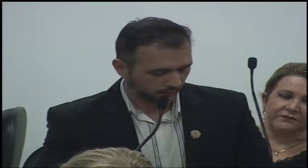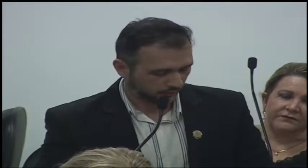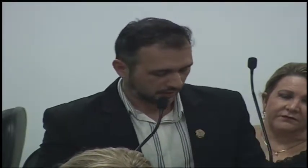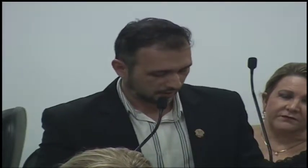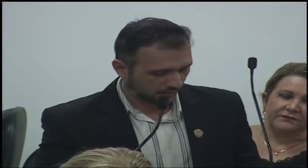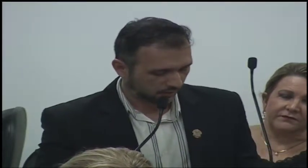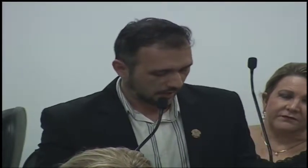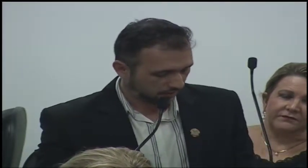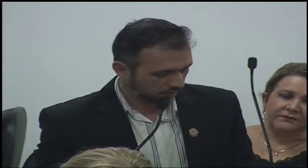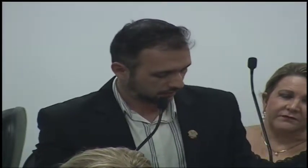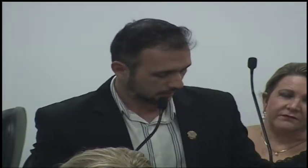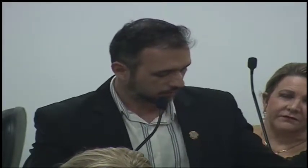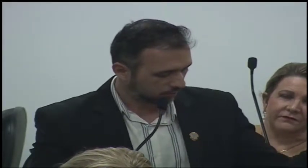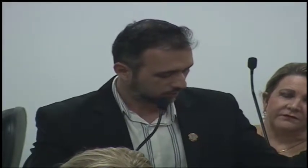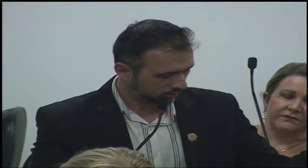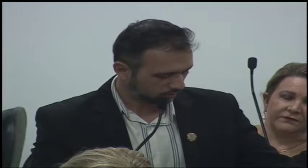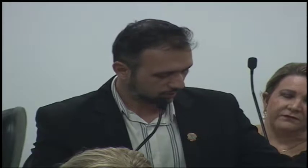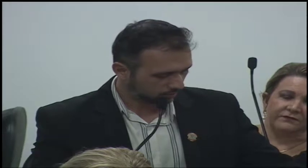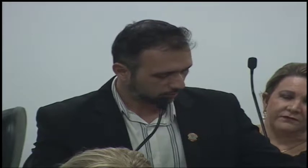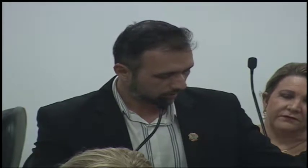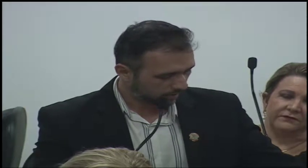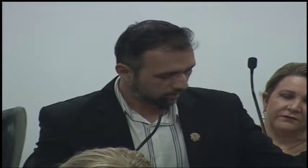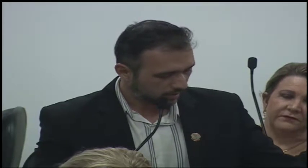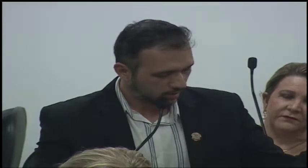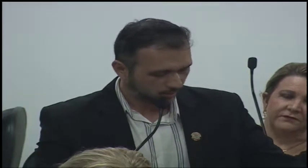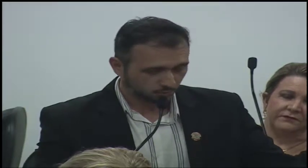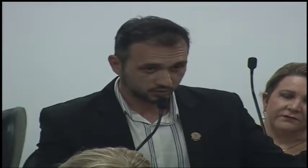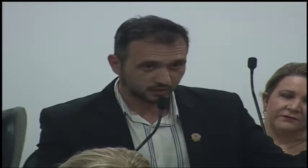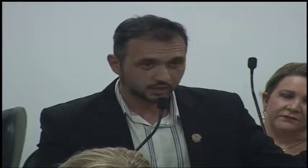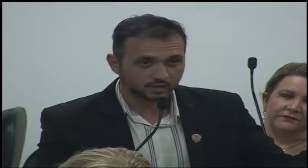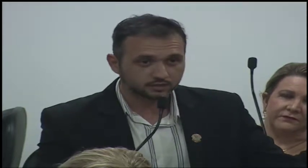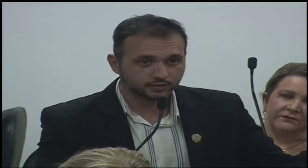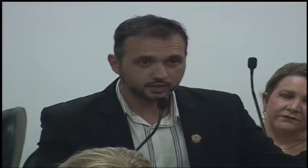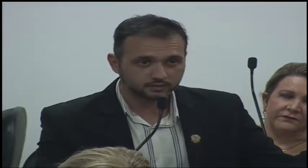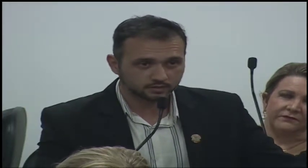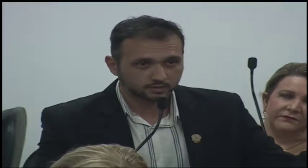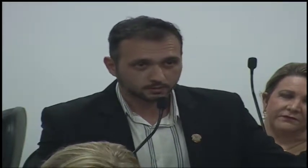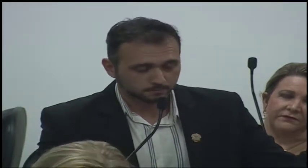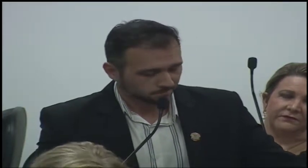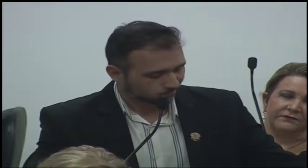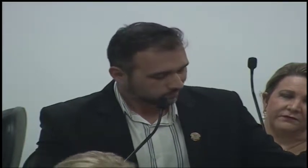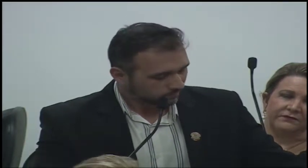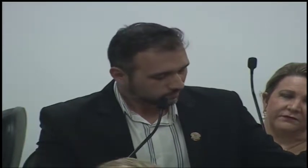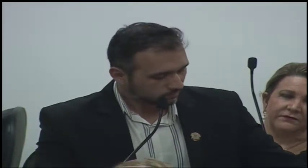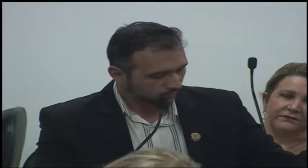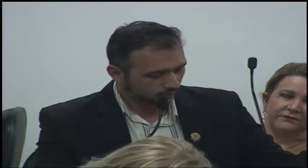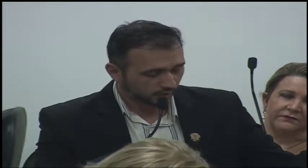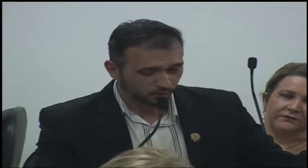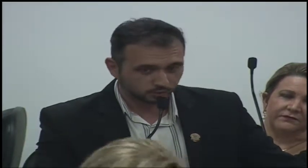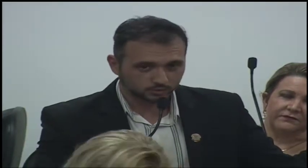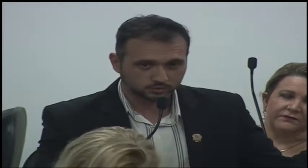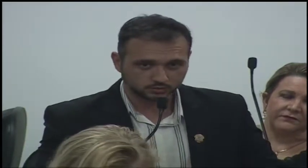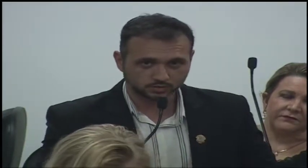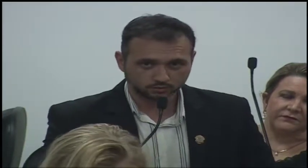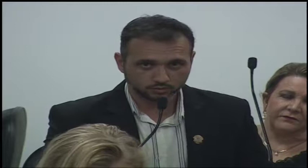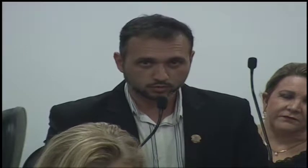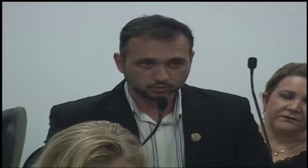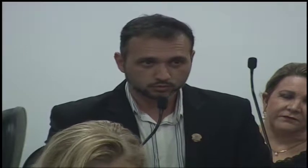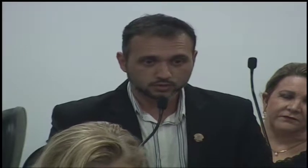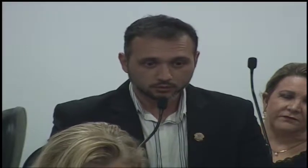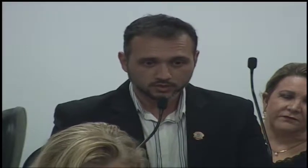eu vou votar favorável a essa moção, mas só para mostrar que às vezes, vereador,